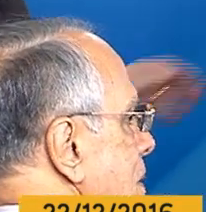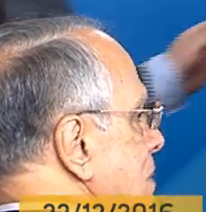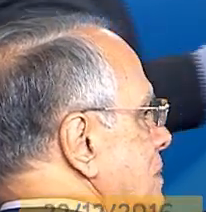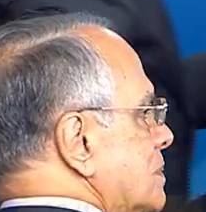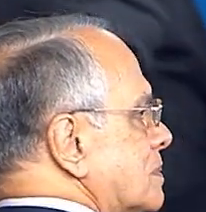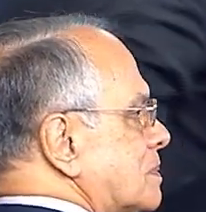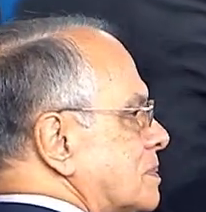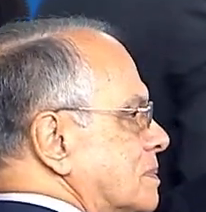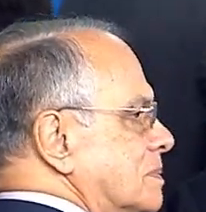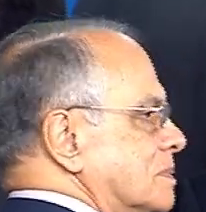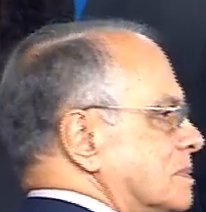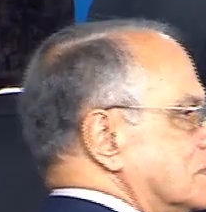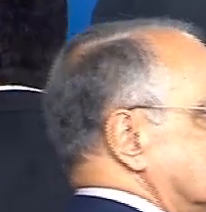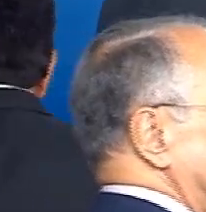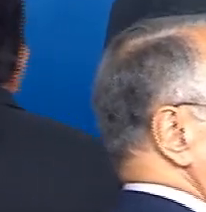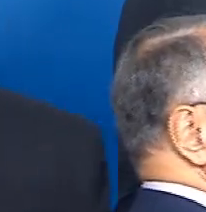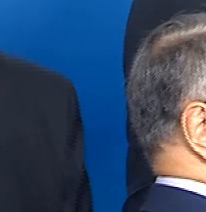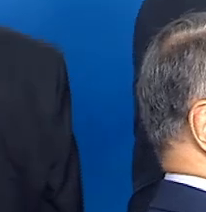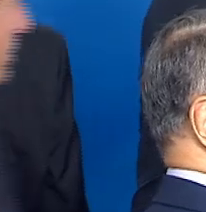Então, espera aí, eu vou ter que...